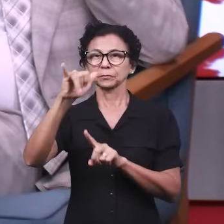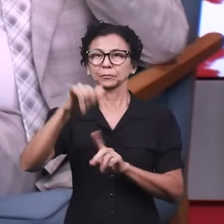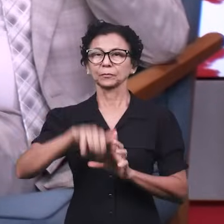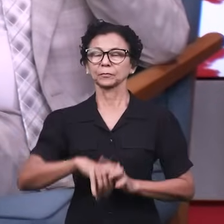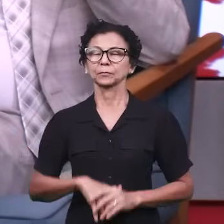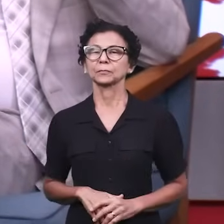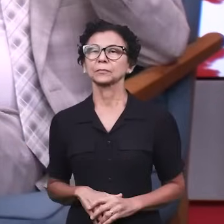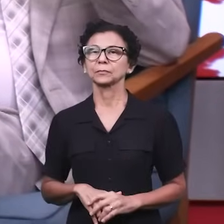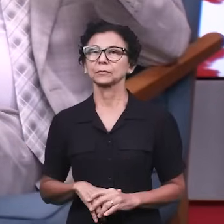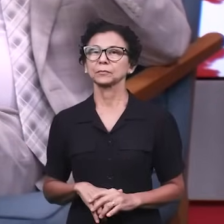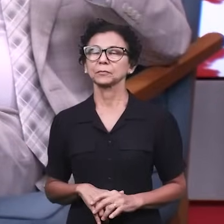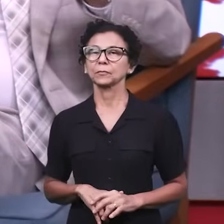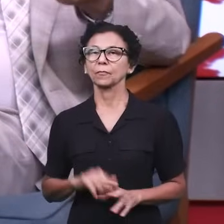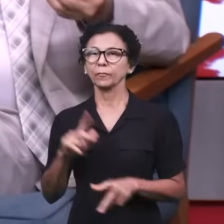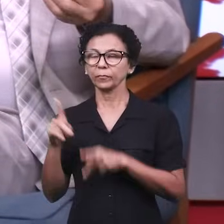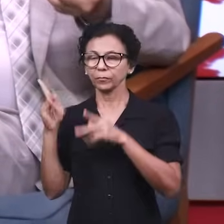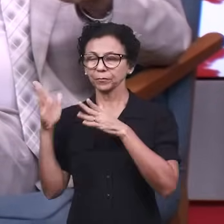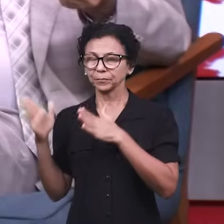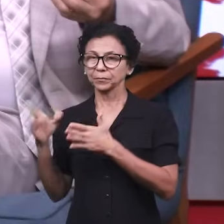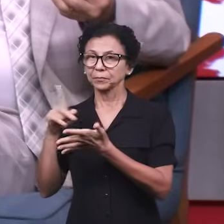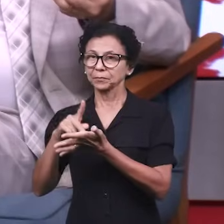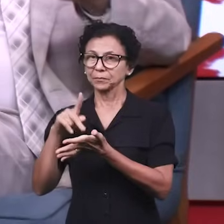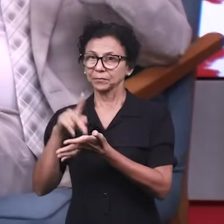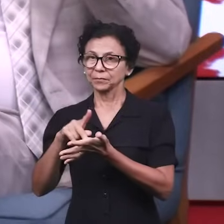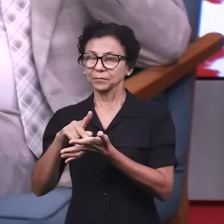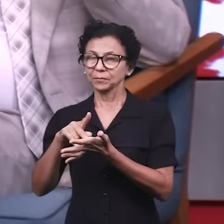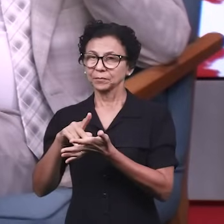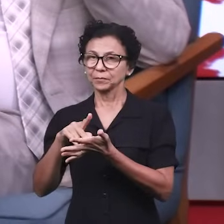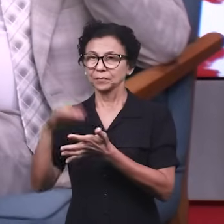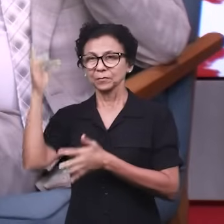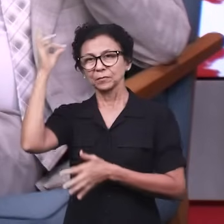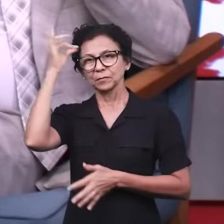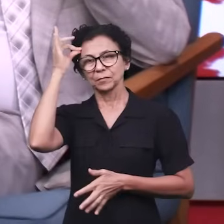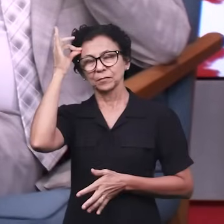profetiza, porque o Espírito usa